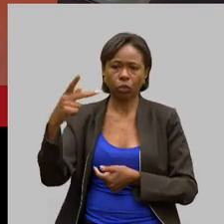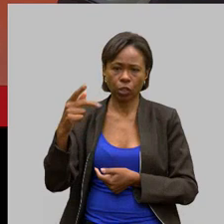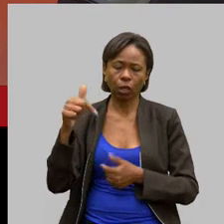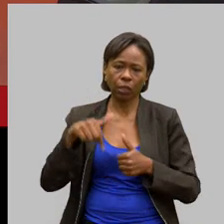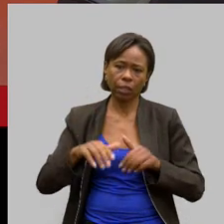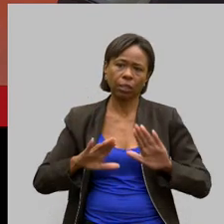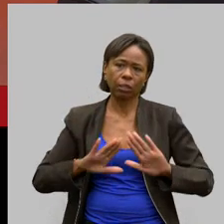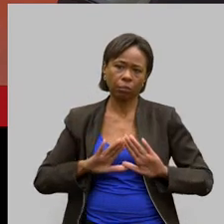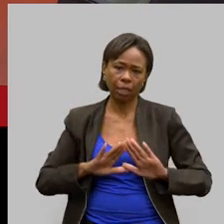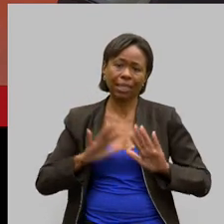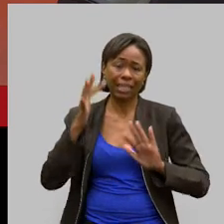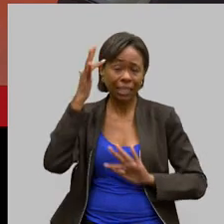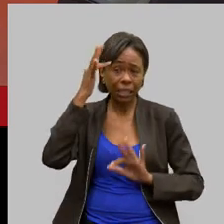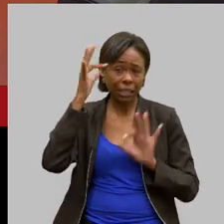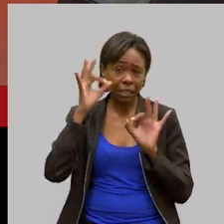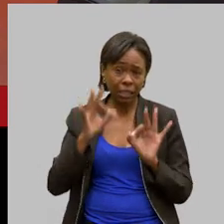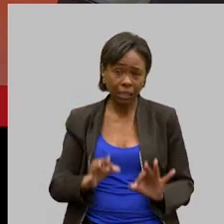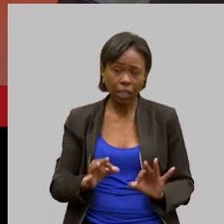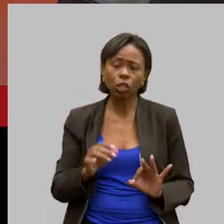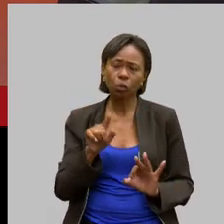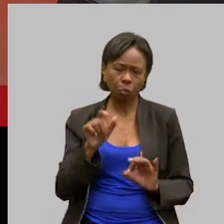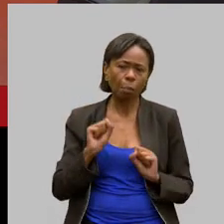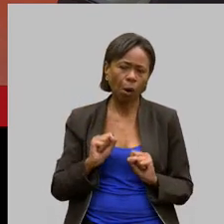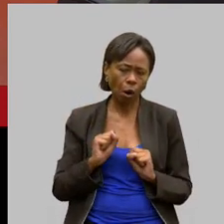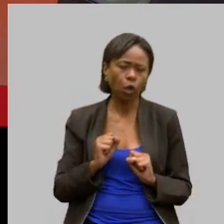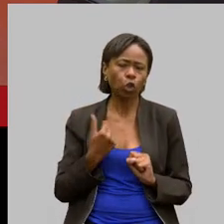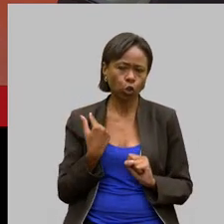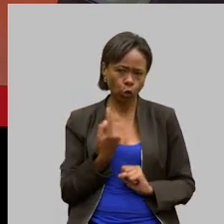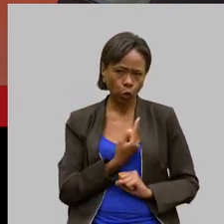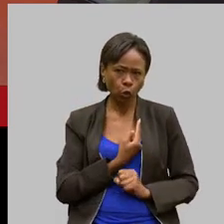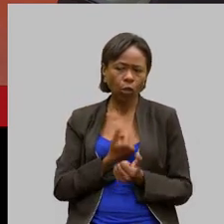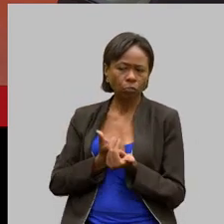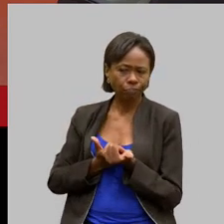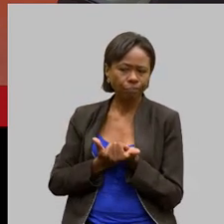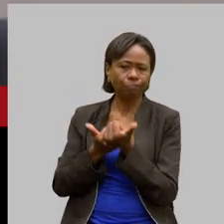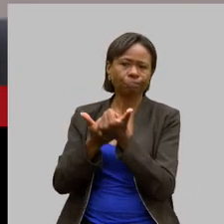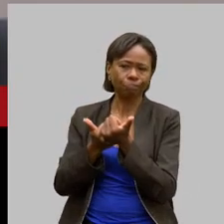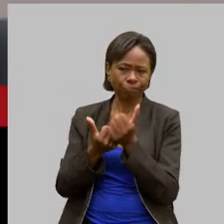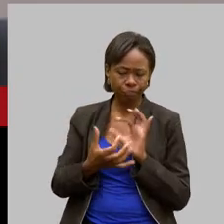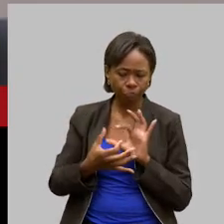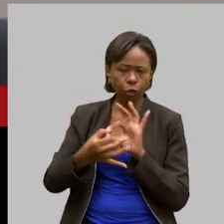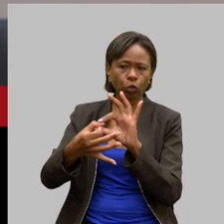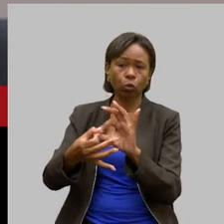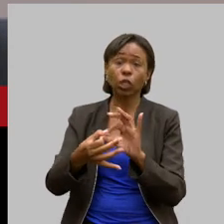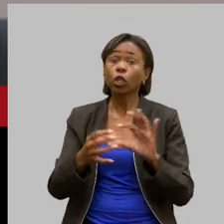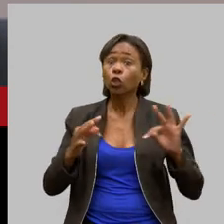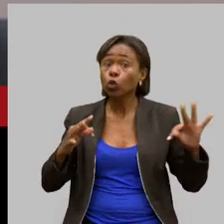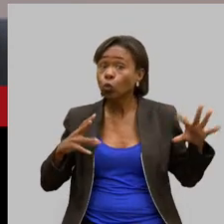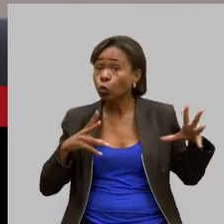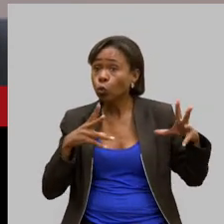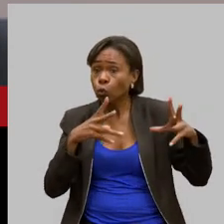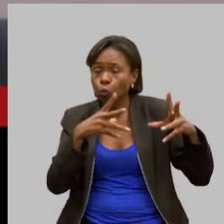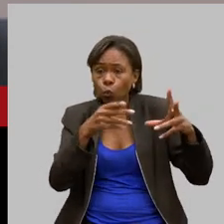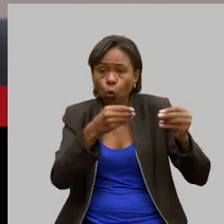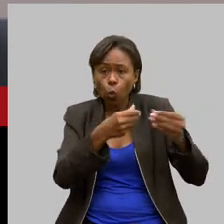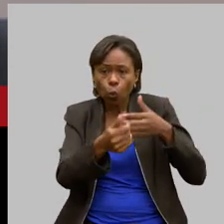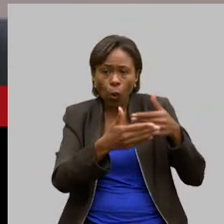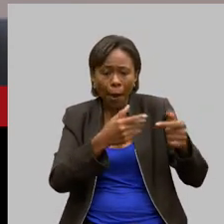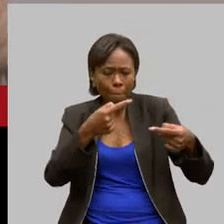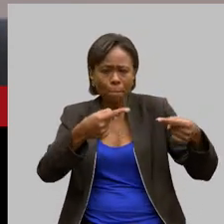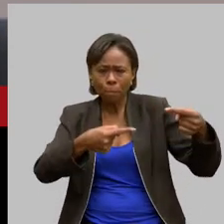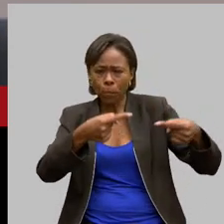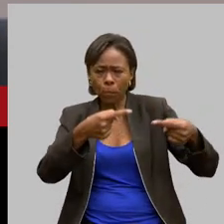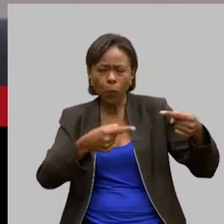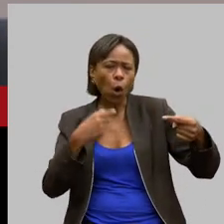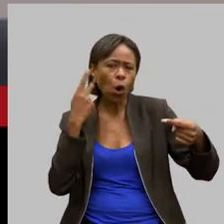e pode ter certeza que o senhor pode contar com a gente e todos aqueles políticos que não usa a a